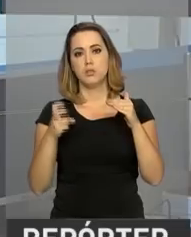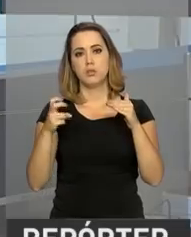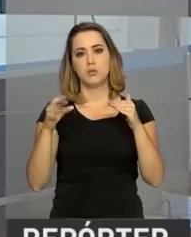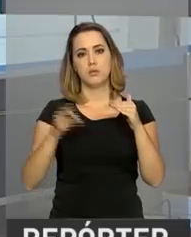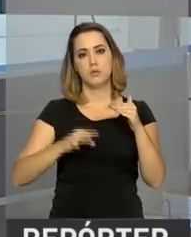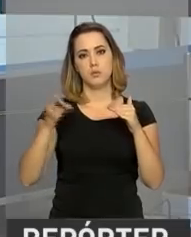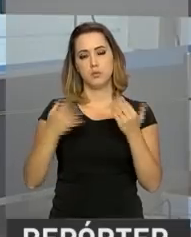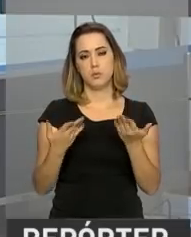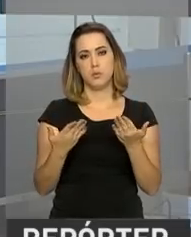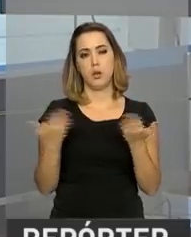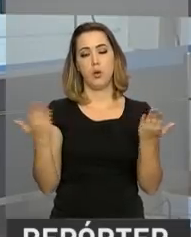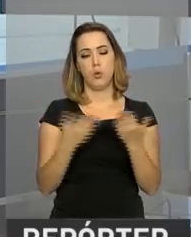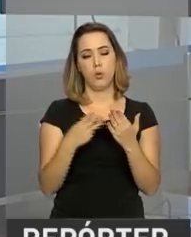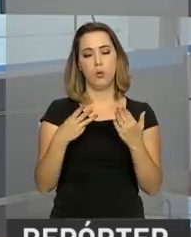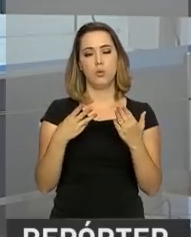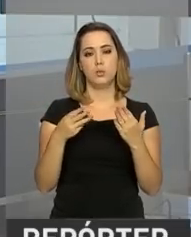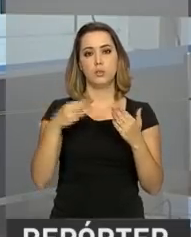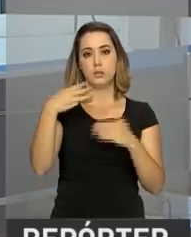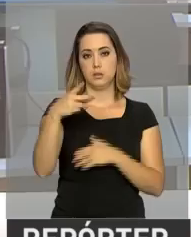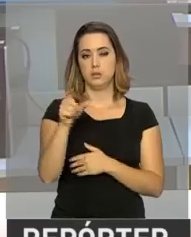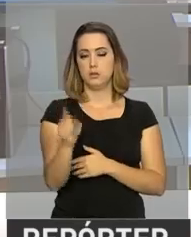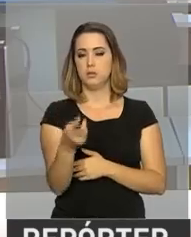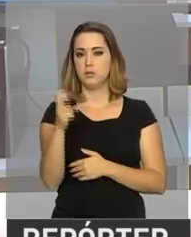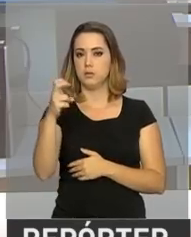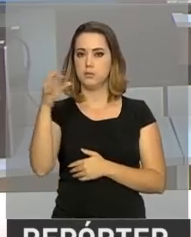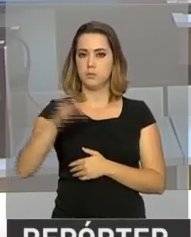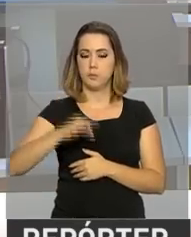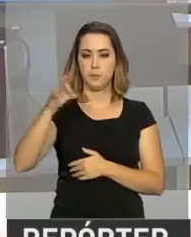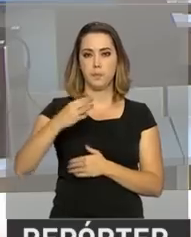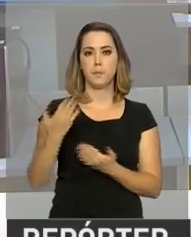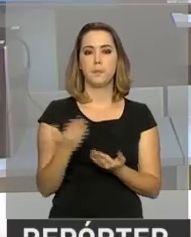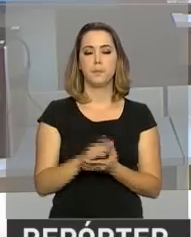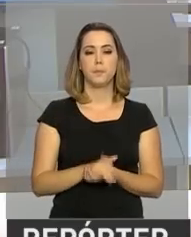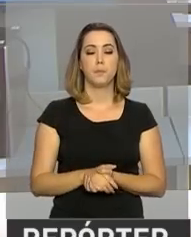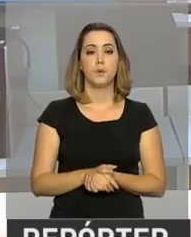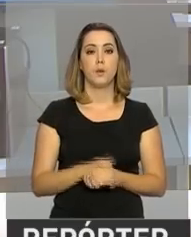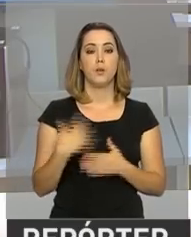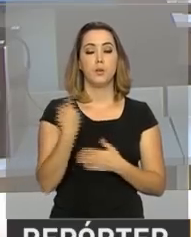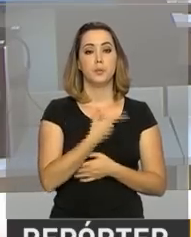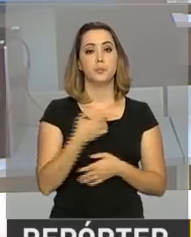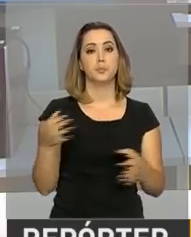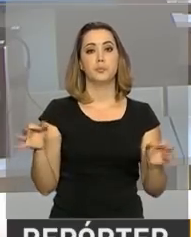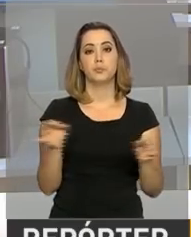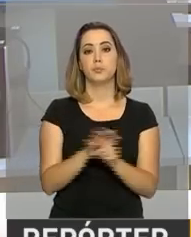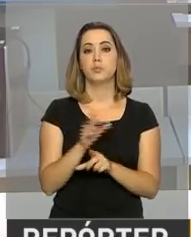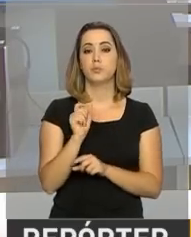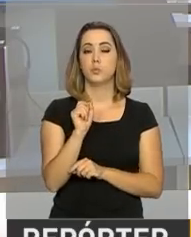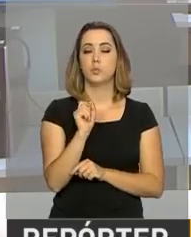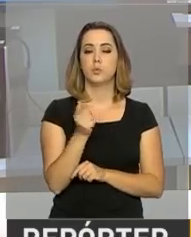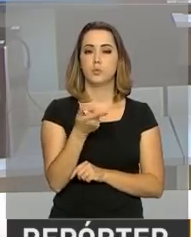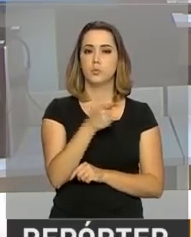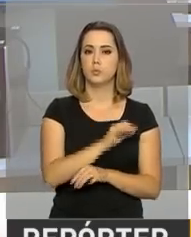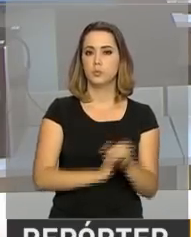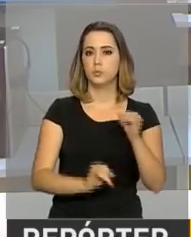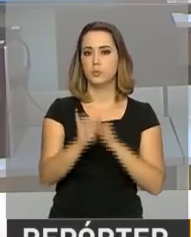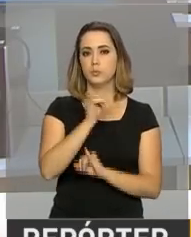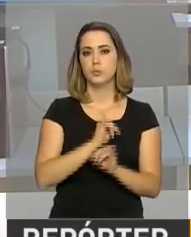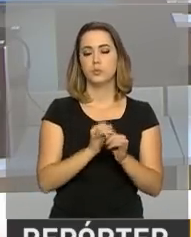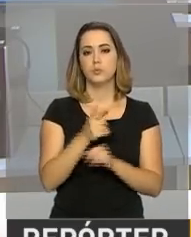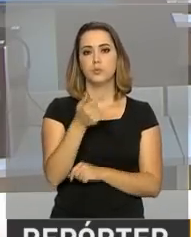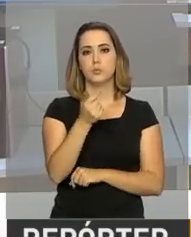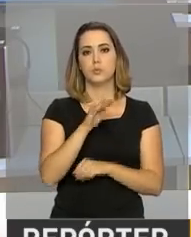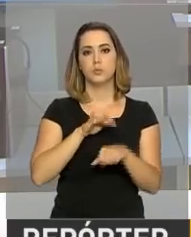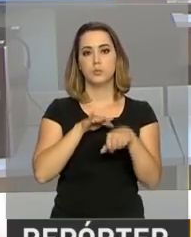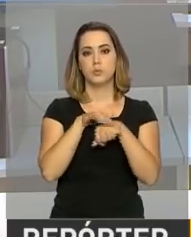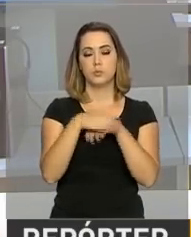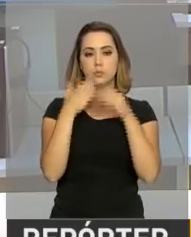de 3,5% do PIB. E assim nós ficamos por aqui. Podemos voltar a qualquer momento com outras informações ou às